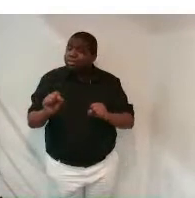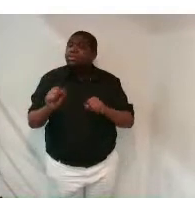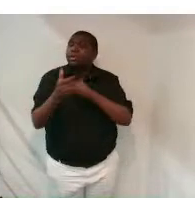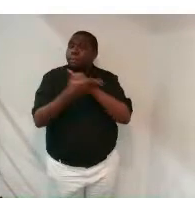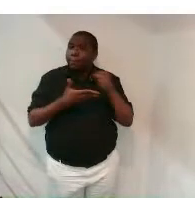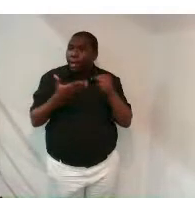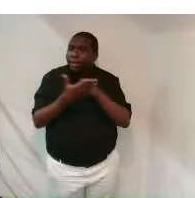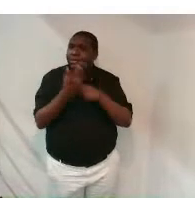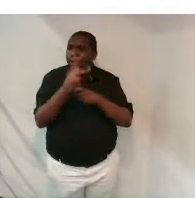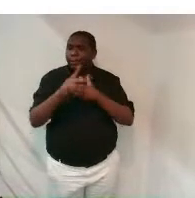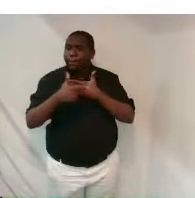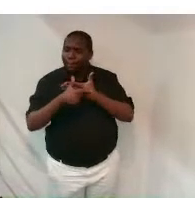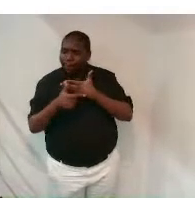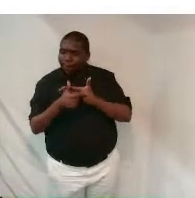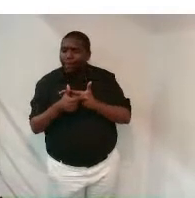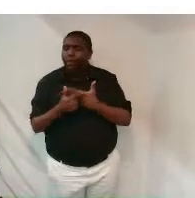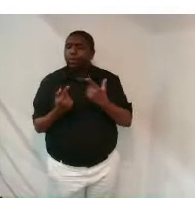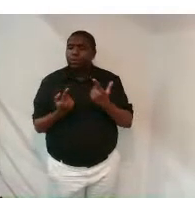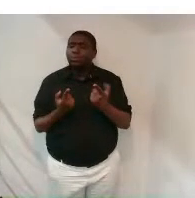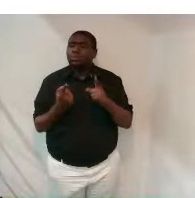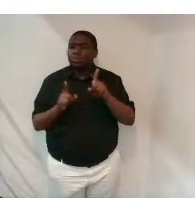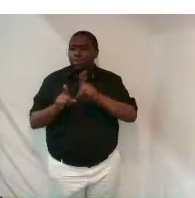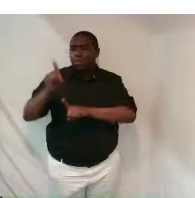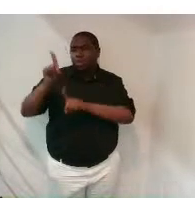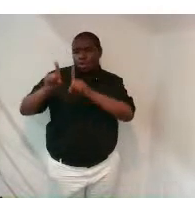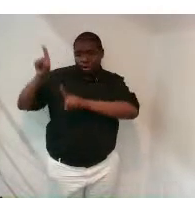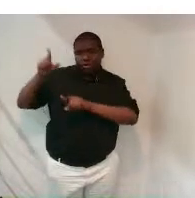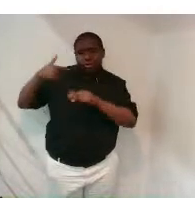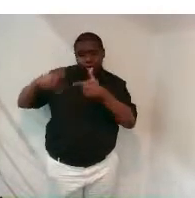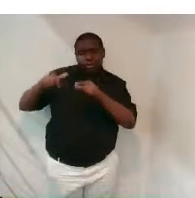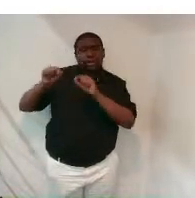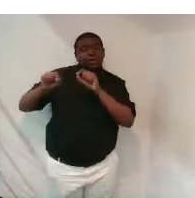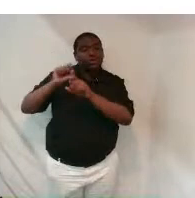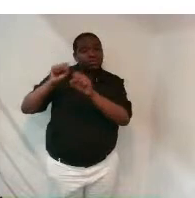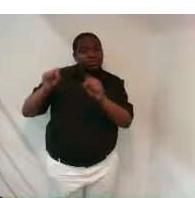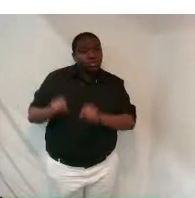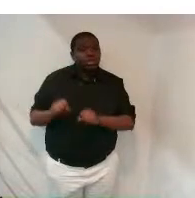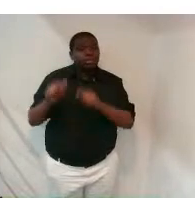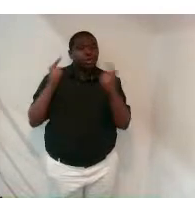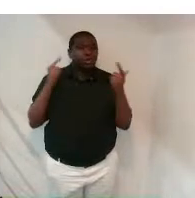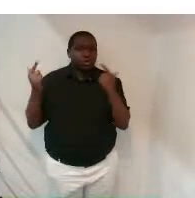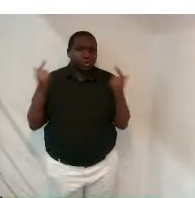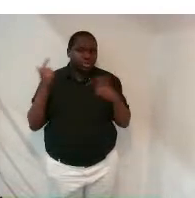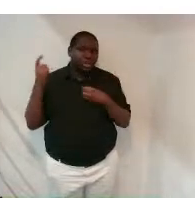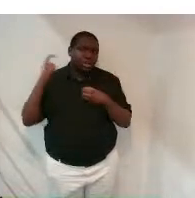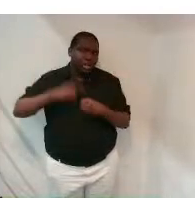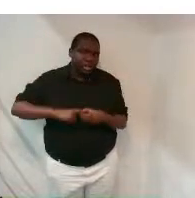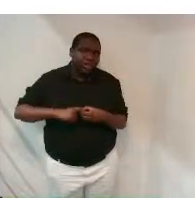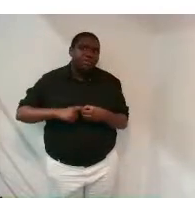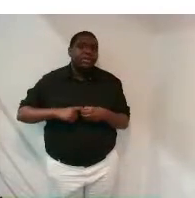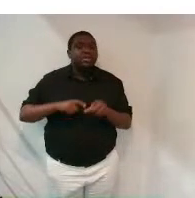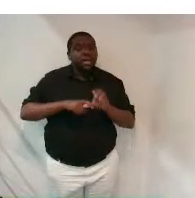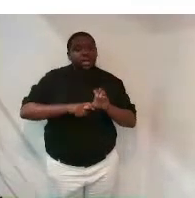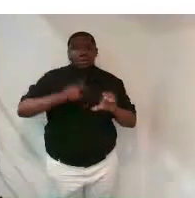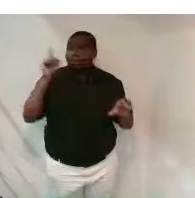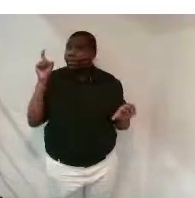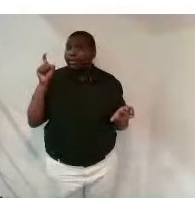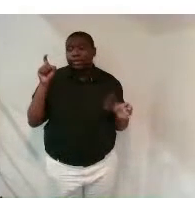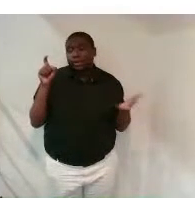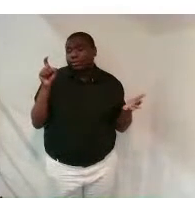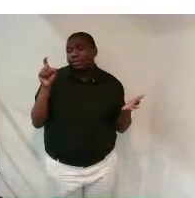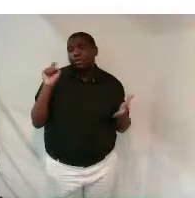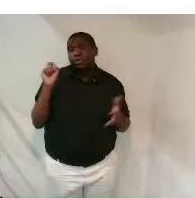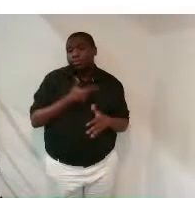sua competência concorrente, trabalhar com o sistema de logística reversa de modo independente do que prevê o